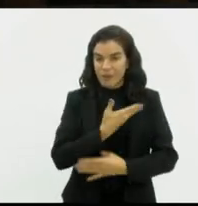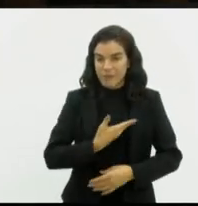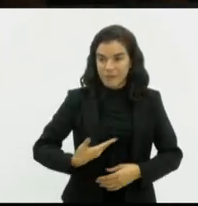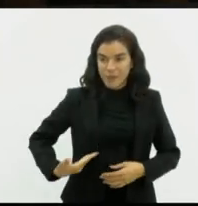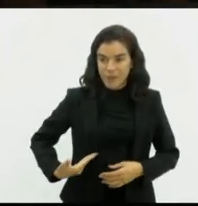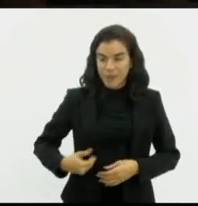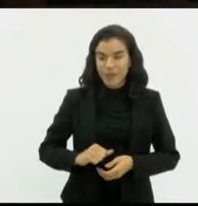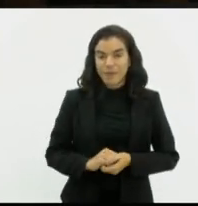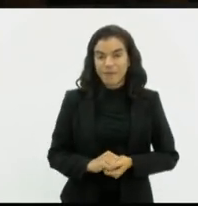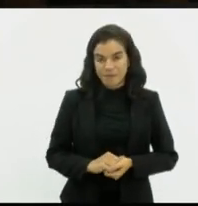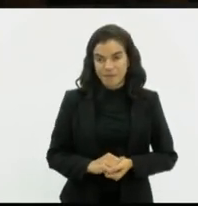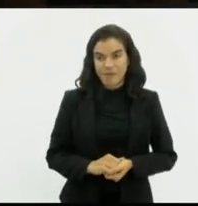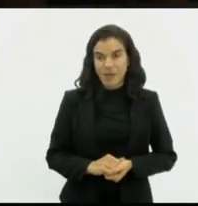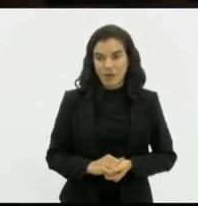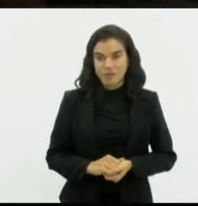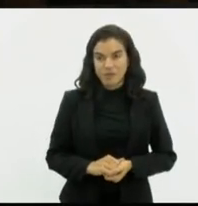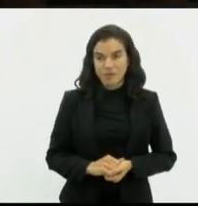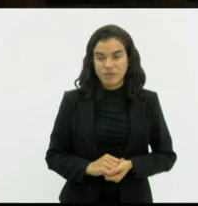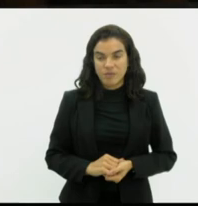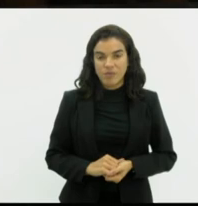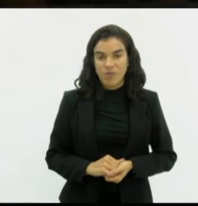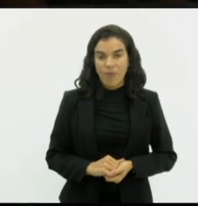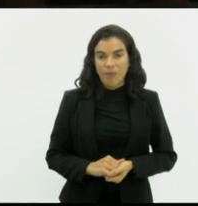um problema de territorialidade.